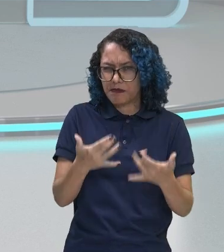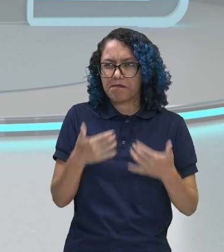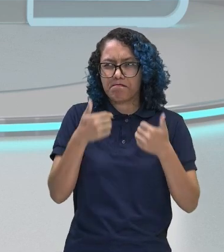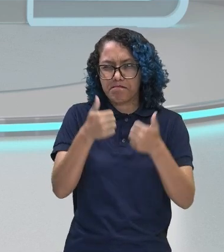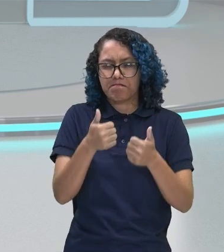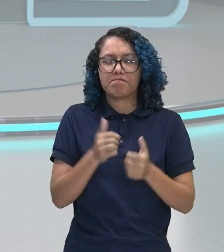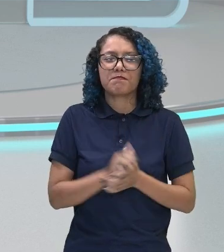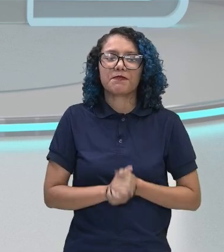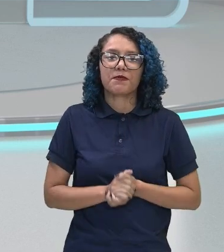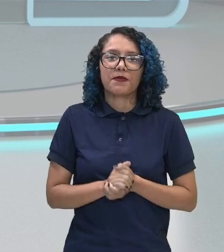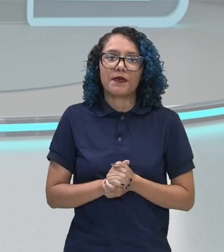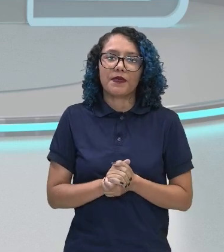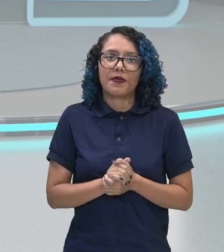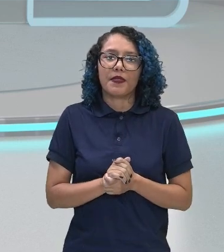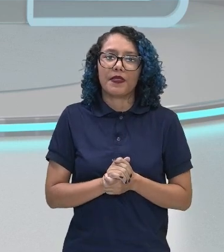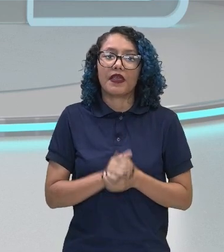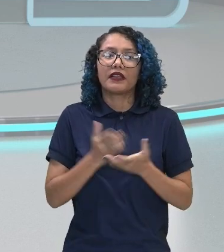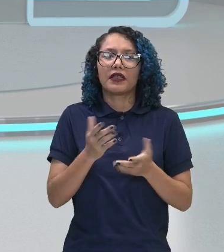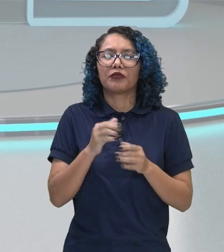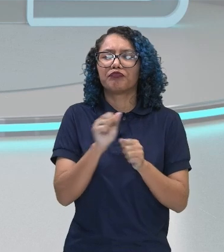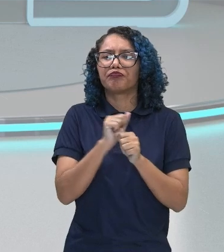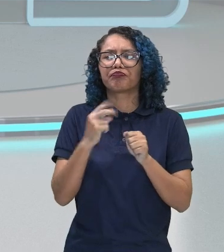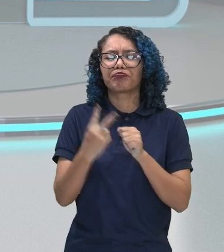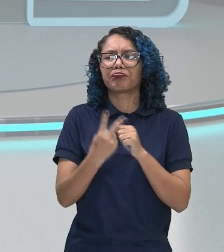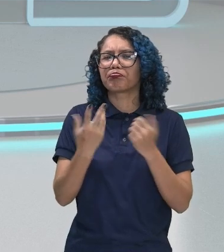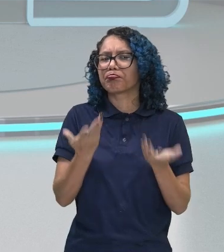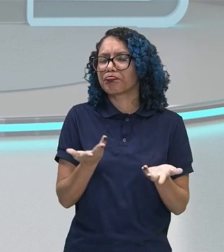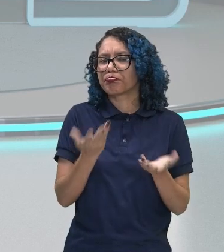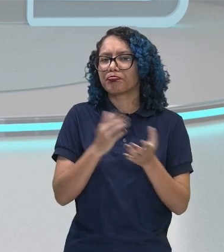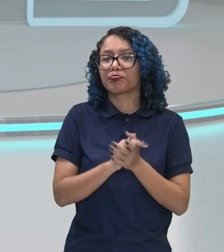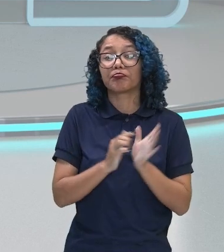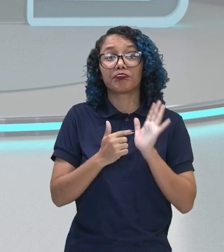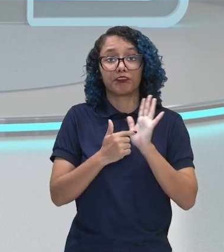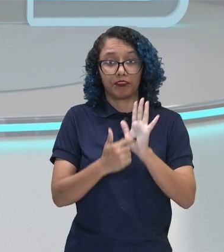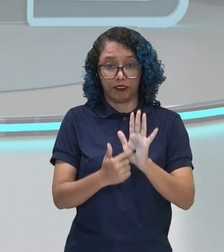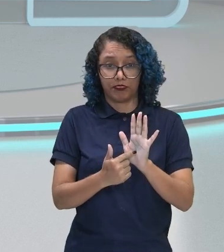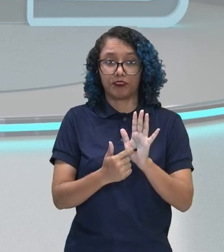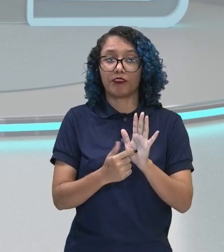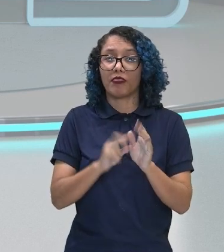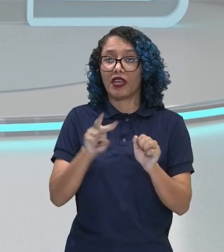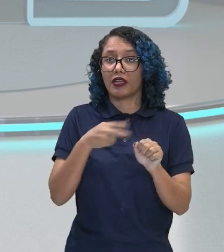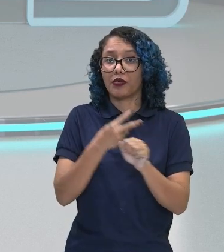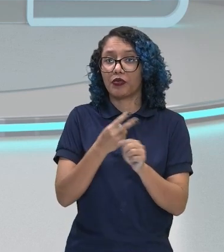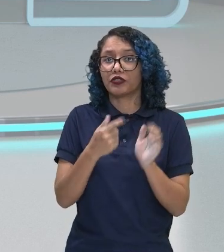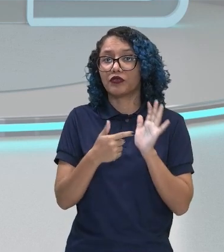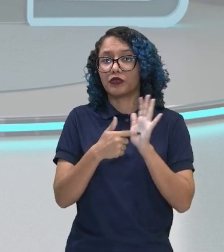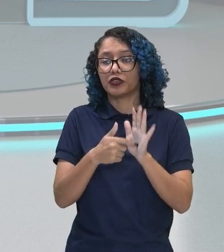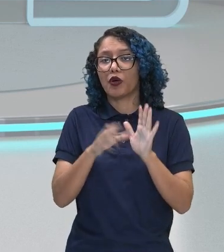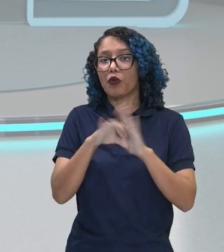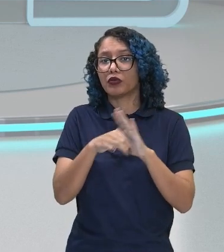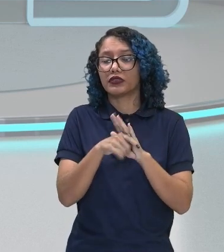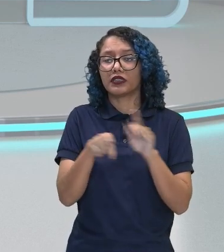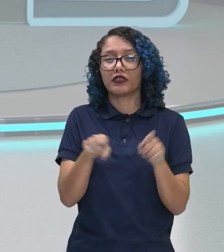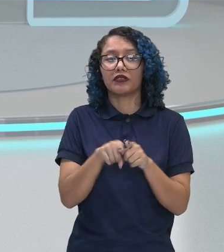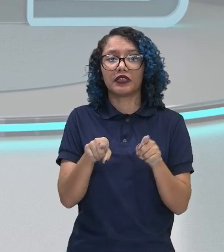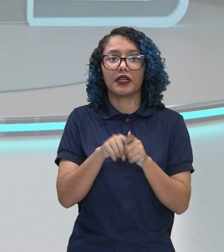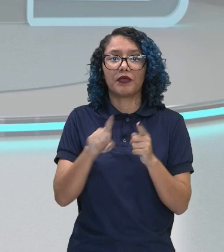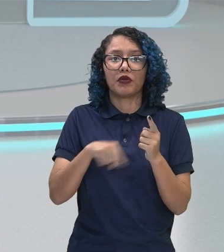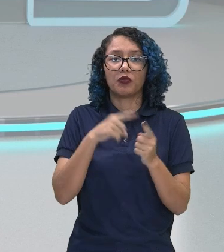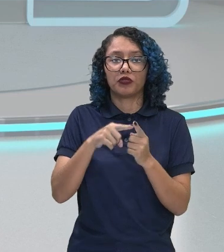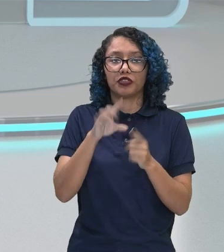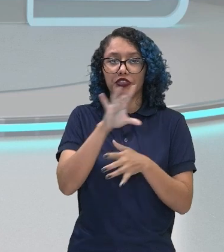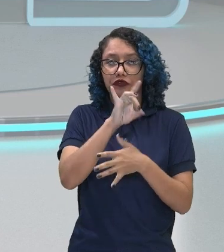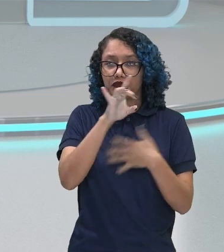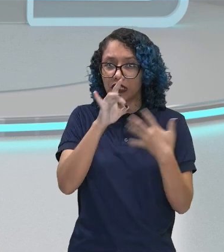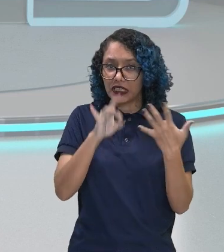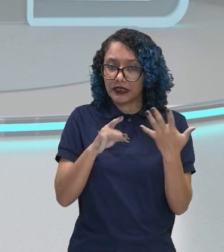certo? Bem, o que são os advérbios? Eu vou mostrar para vocês aqui, a gente vai ver a definição e a função de cada um deles. Vocês vão perceber qual é a função